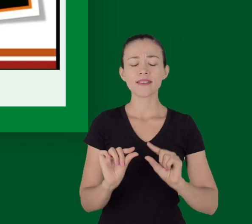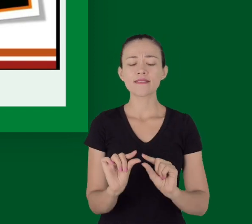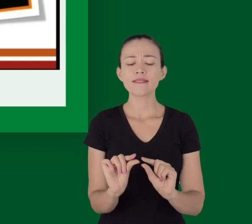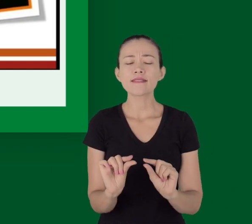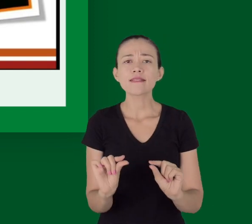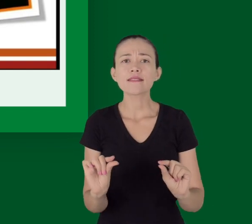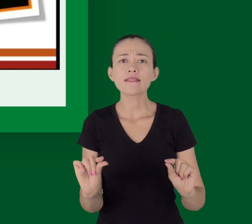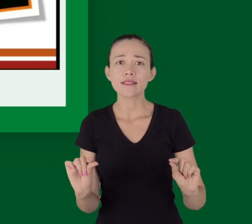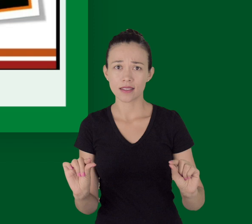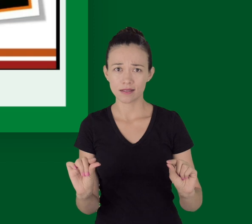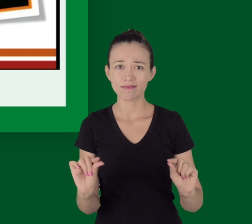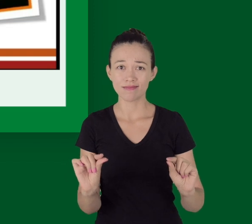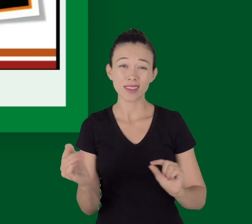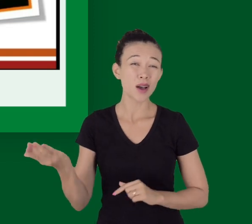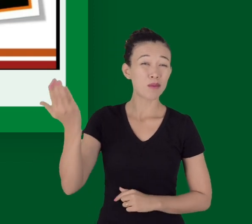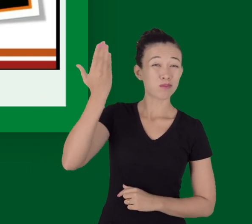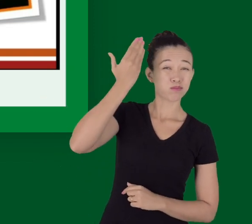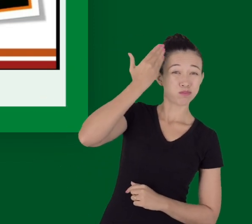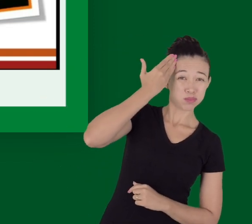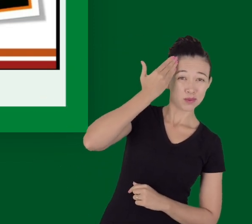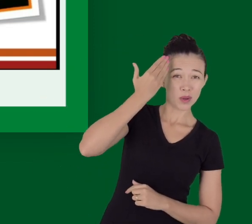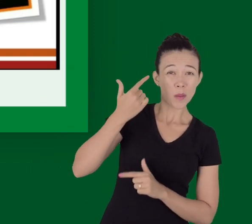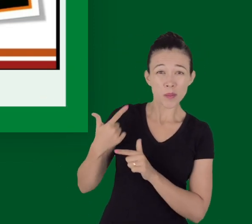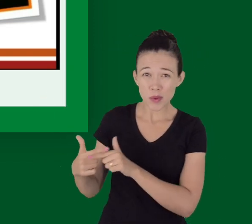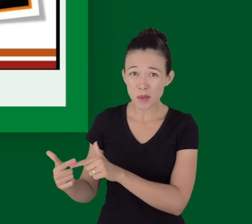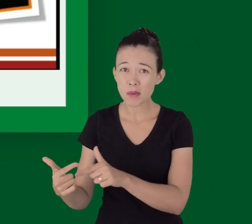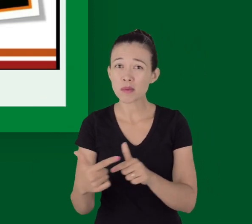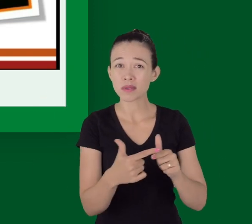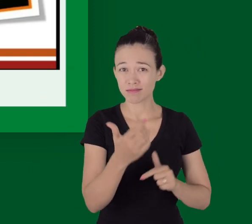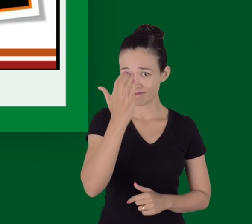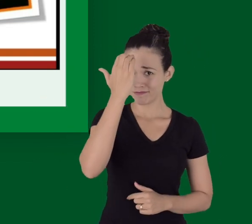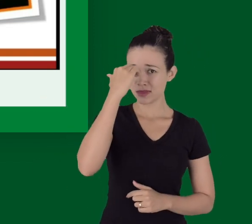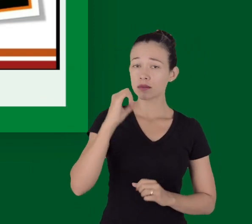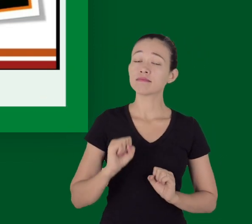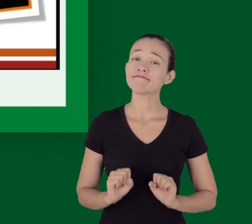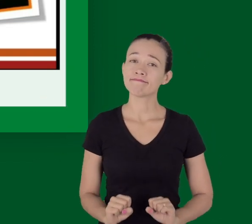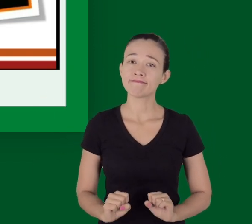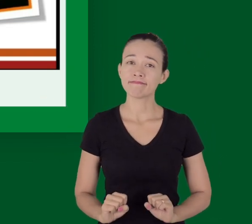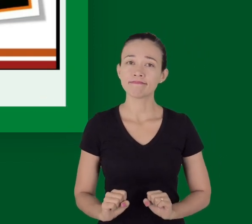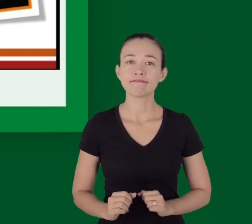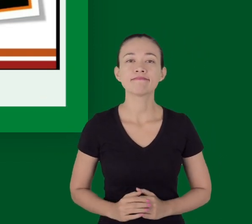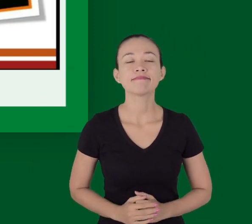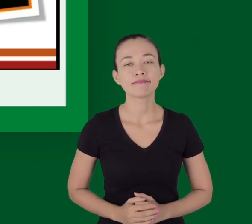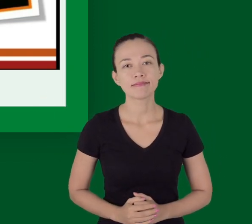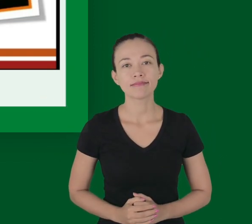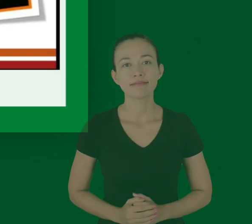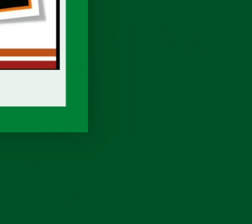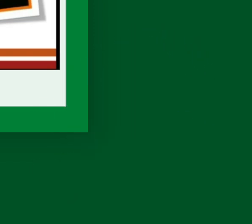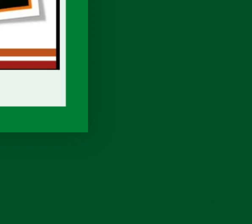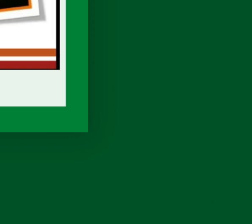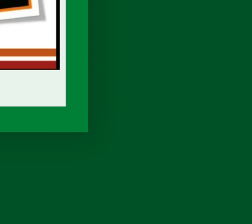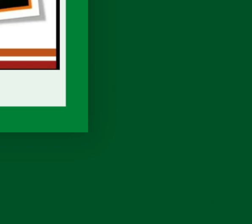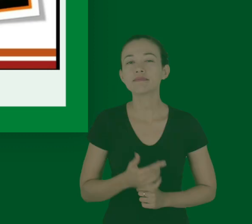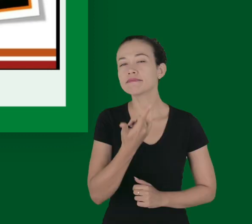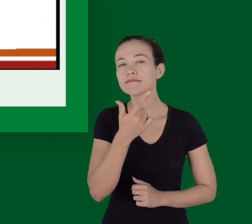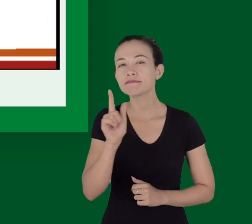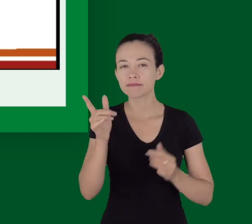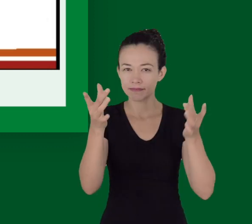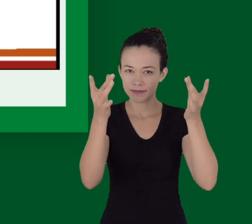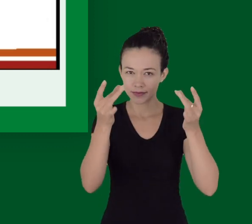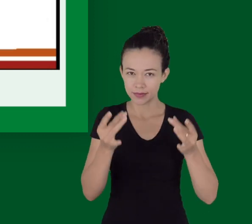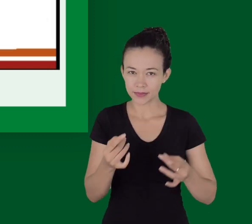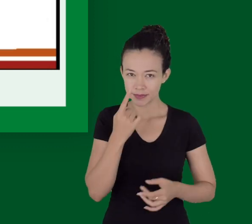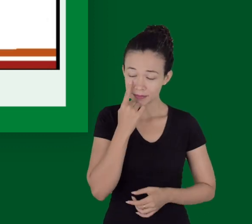fina, que normalmente lesões dessa região fazem repercussão intraparenquimatosa. Um